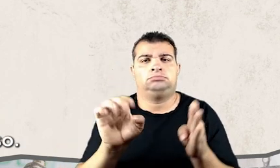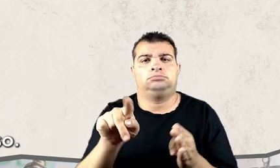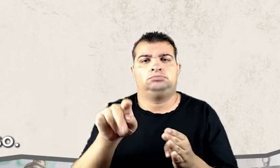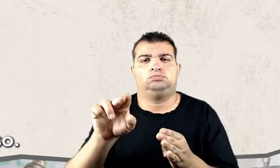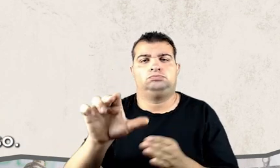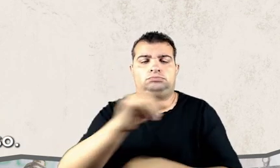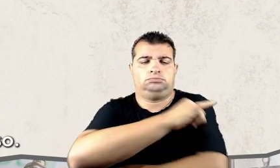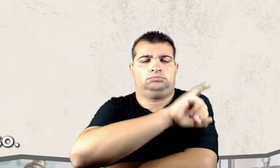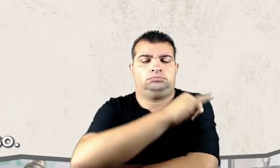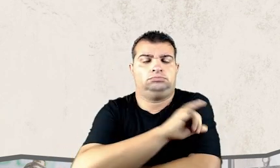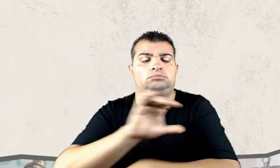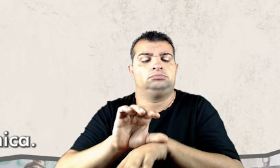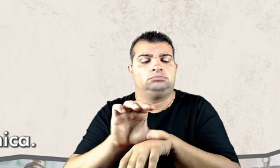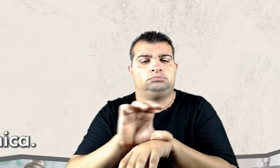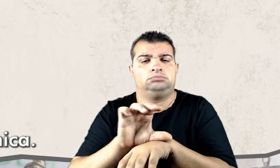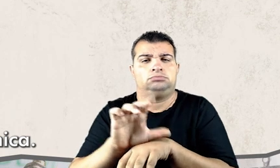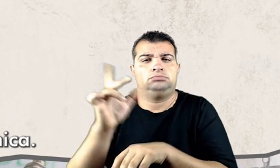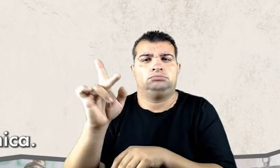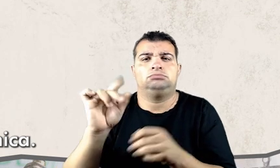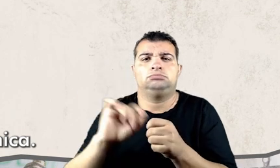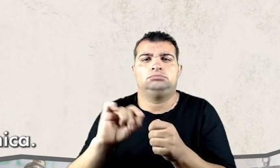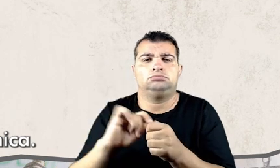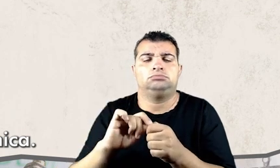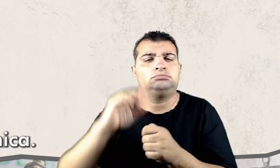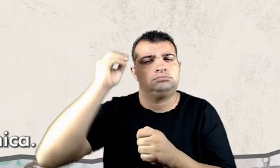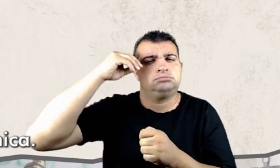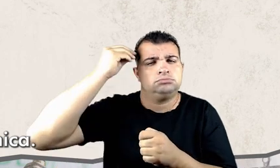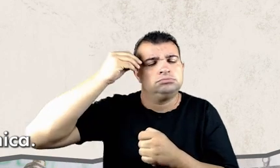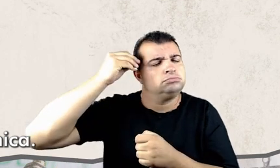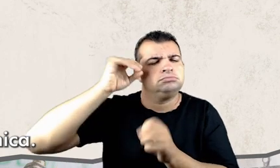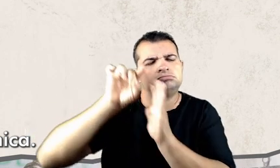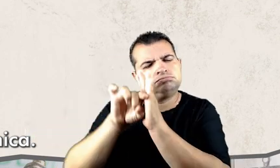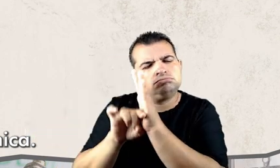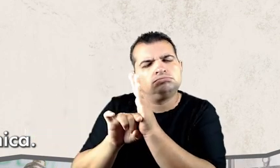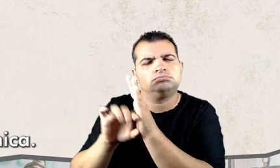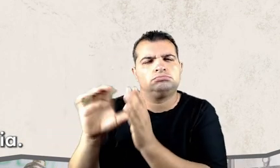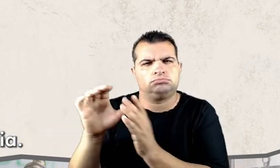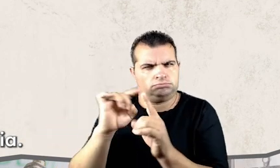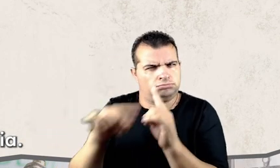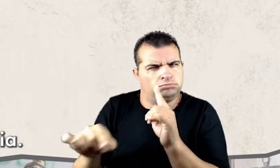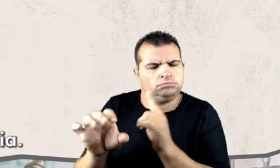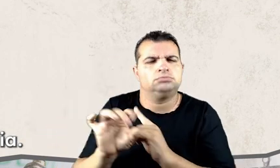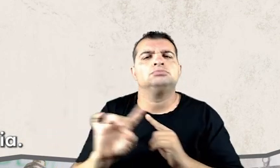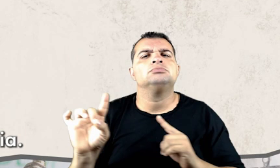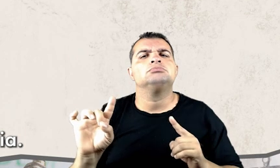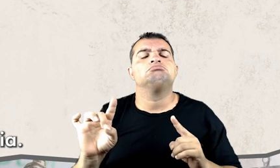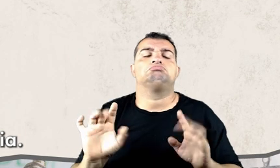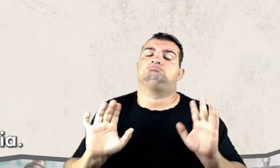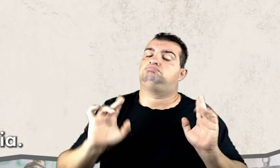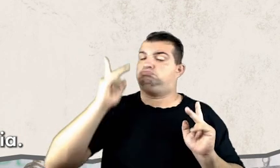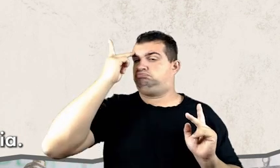do Rio um curso. E lá eles faziam psicologia clínica. Era proibido ou